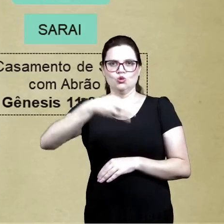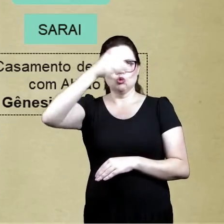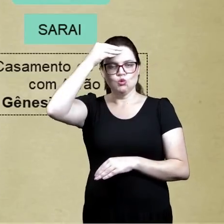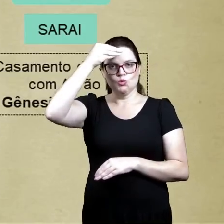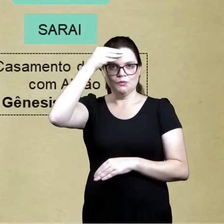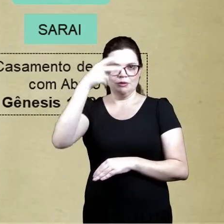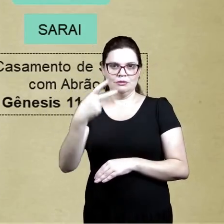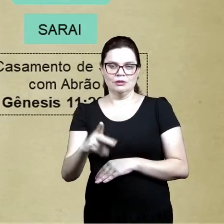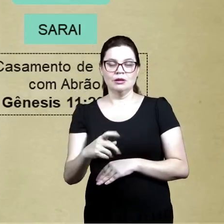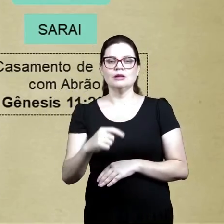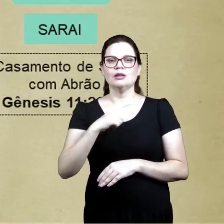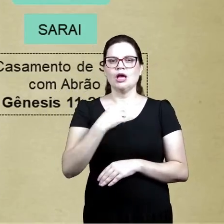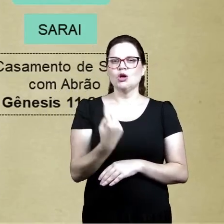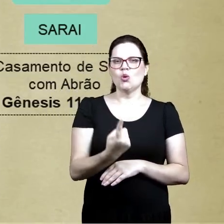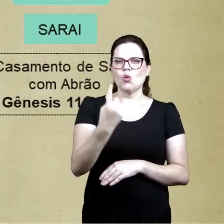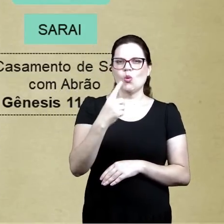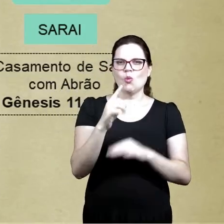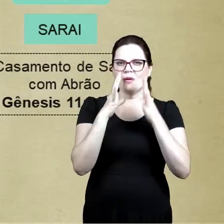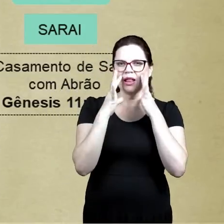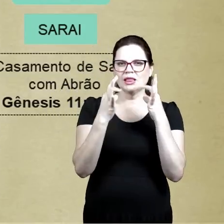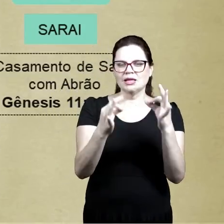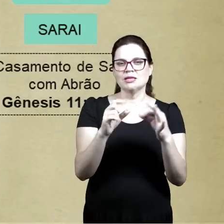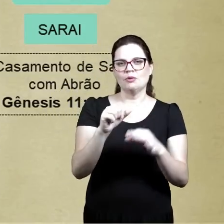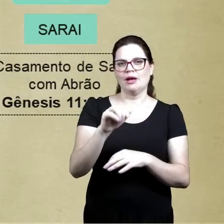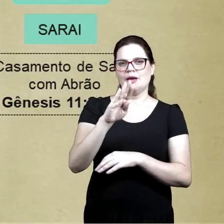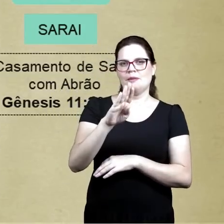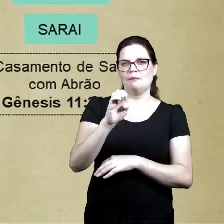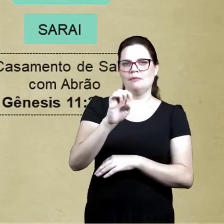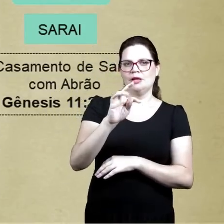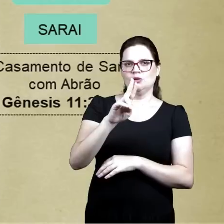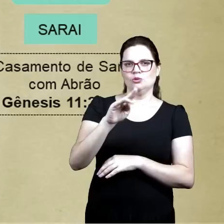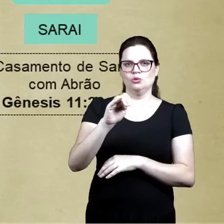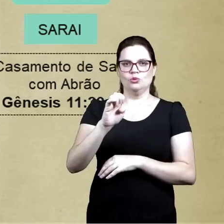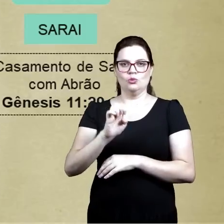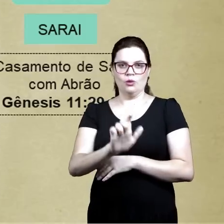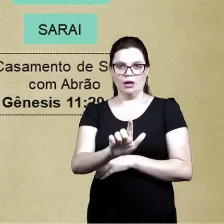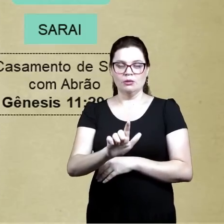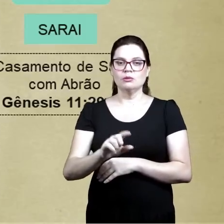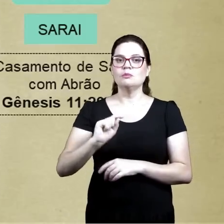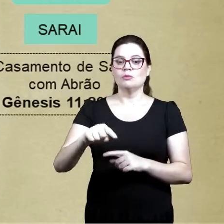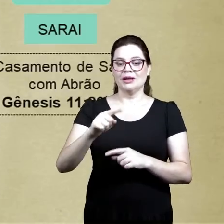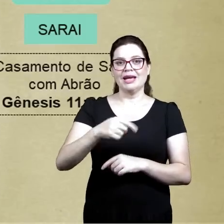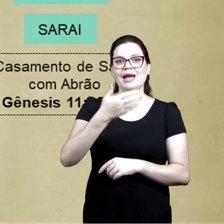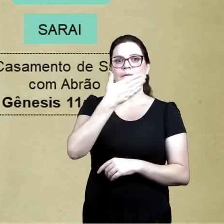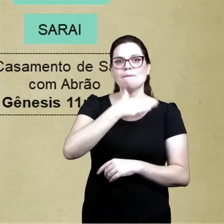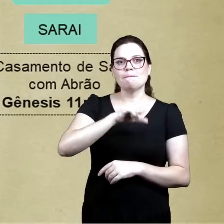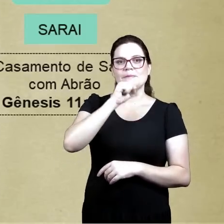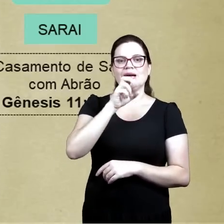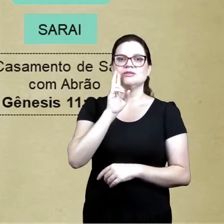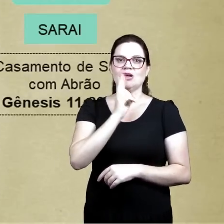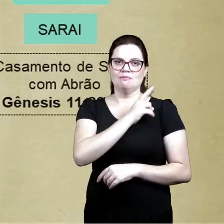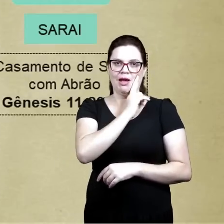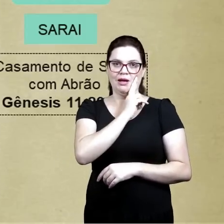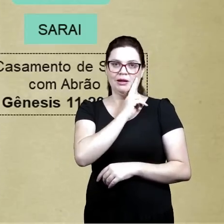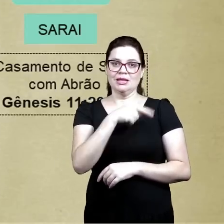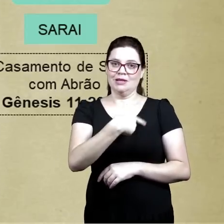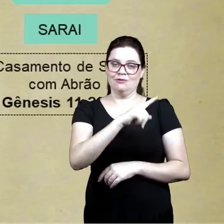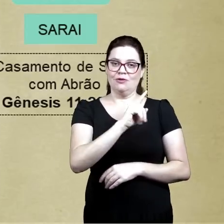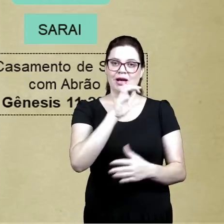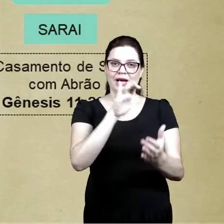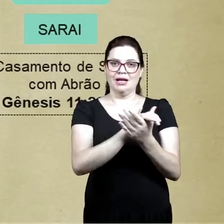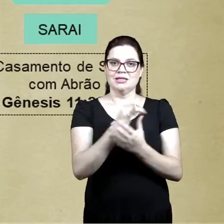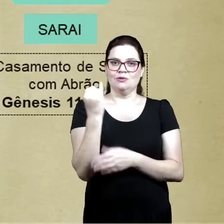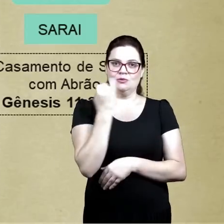a atenção aqui para Betuel. Betuel, ele foi o pai de Rebeca. que casou-se com